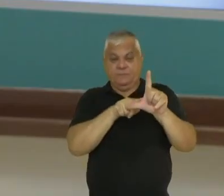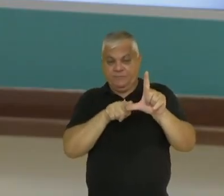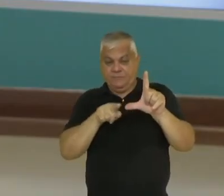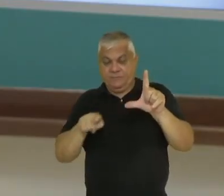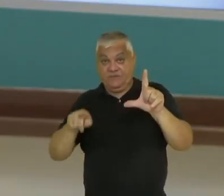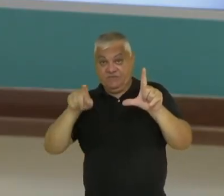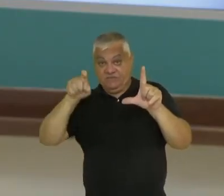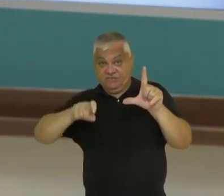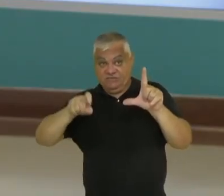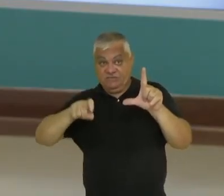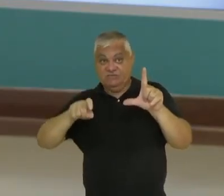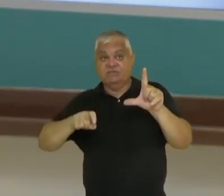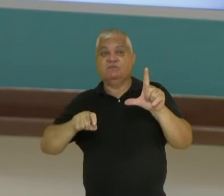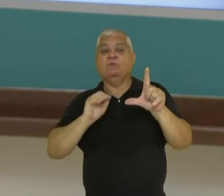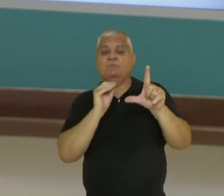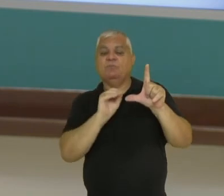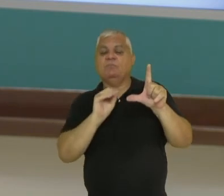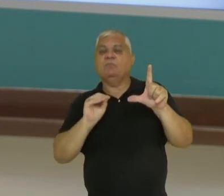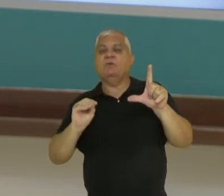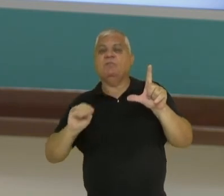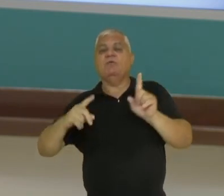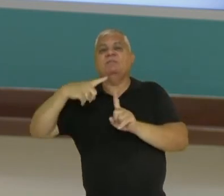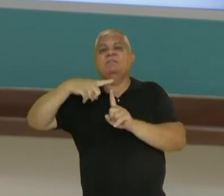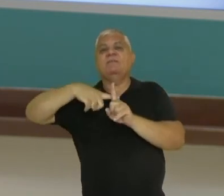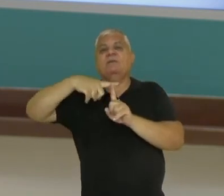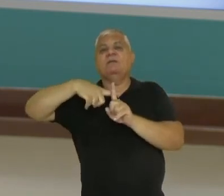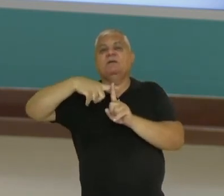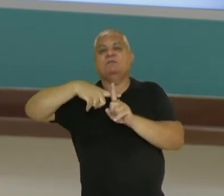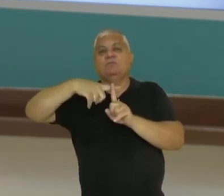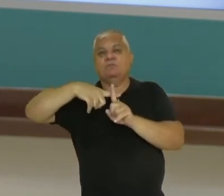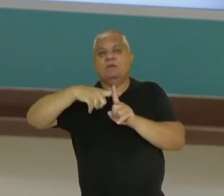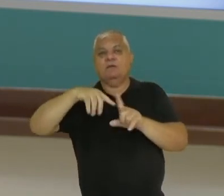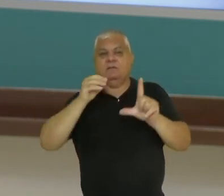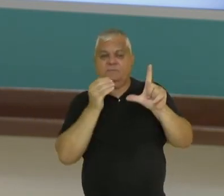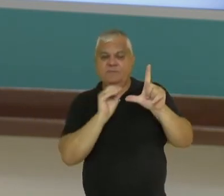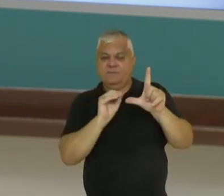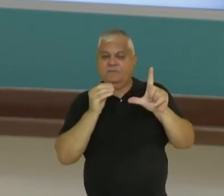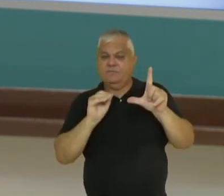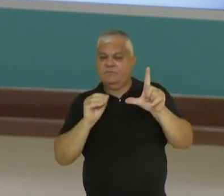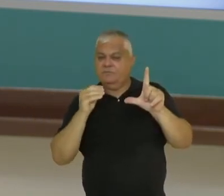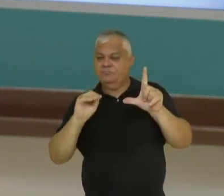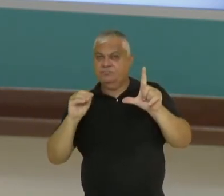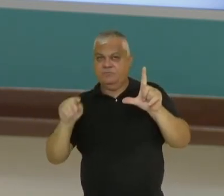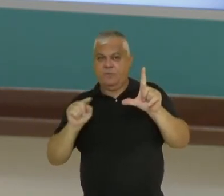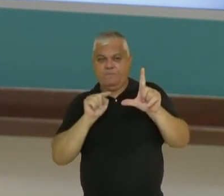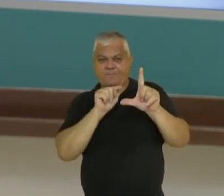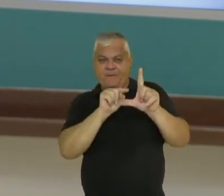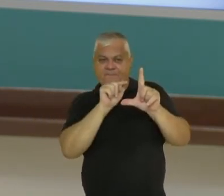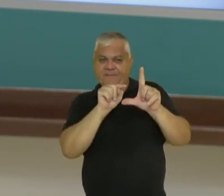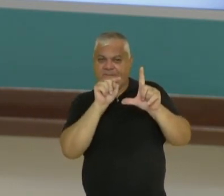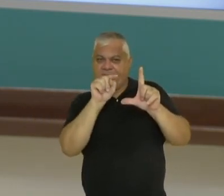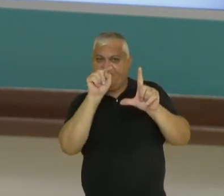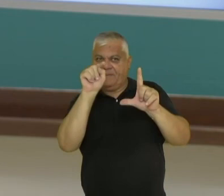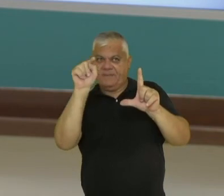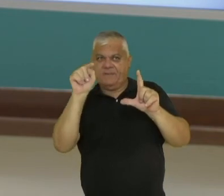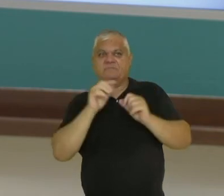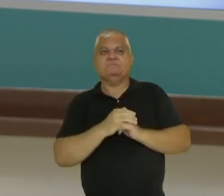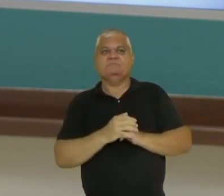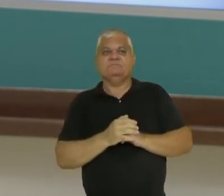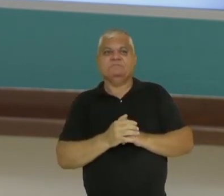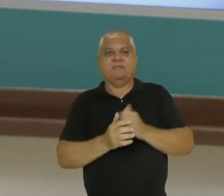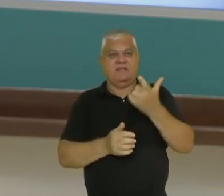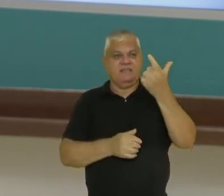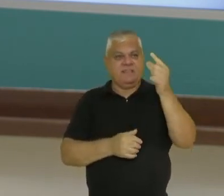Depois, lá no eixo X, a gente colocou o valor da temperatura e fomos marcando, né, os pontinhos. Então, conforme os valores aqui.